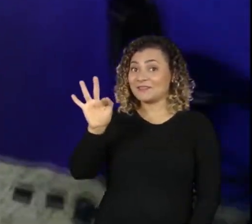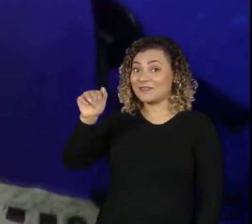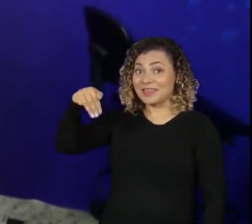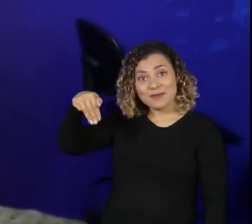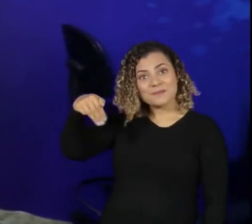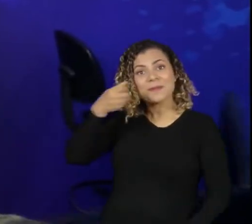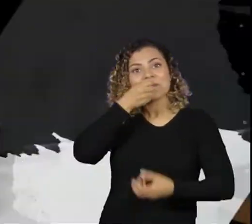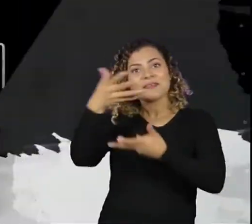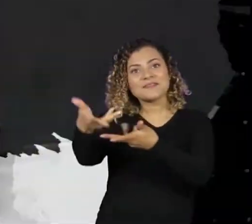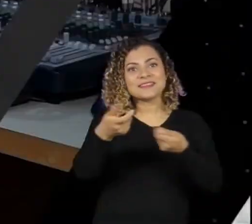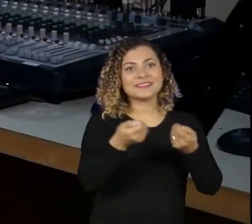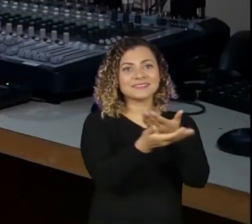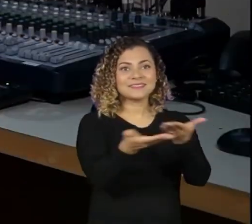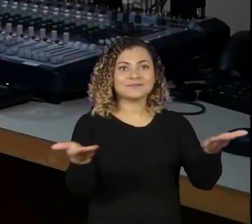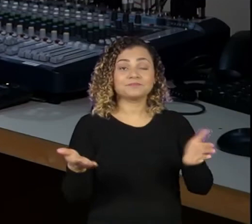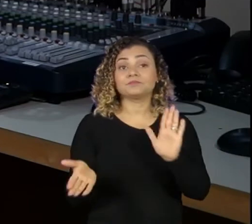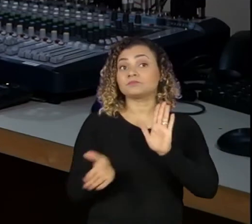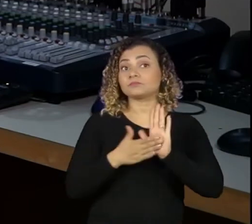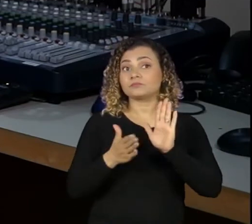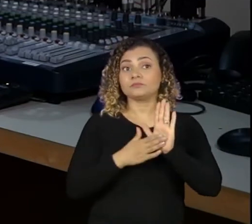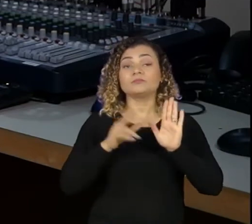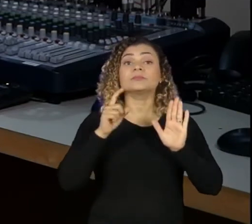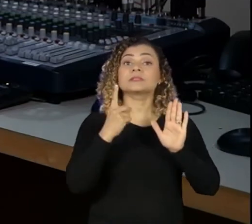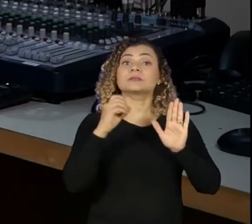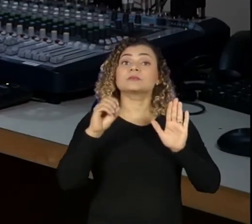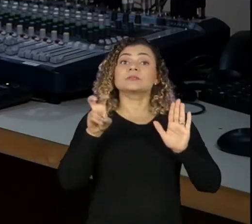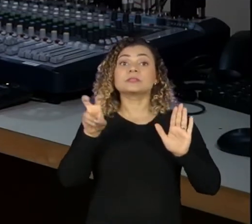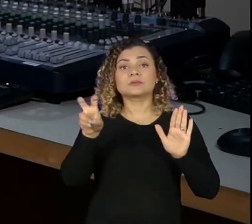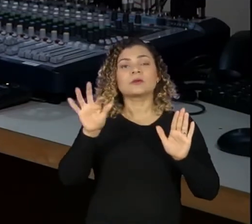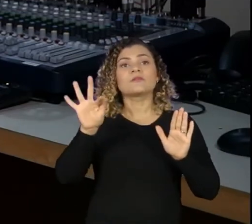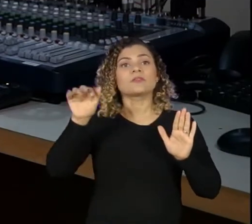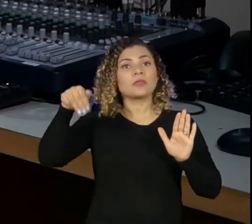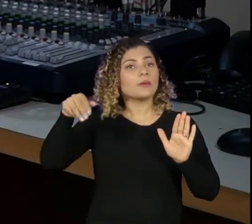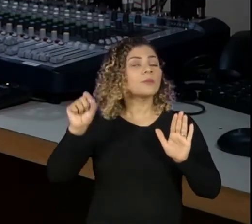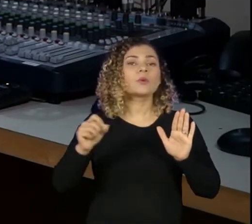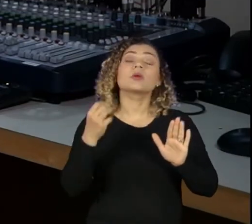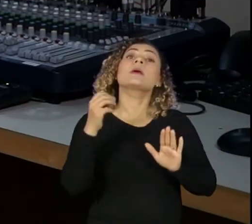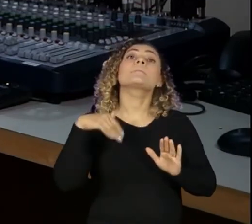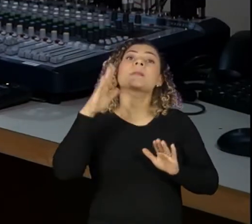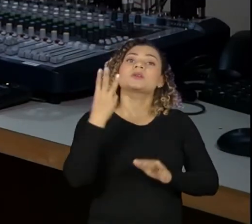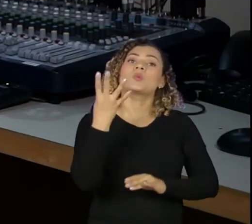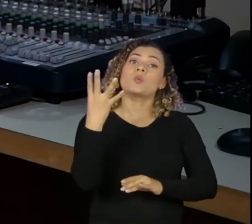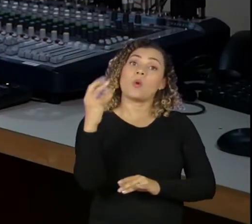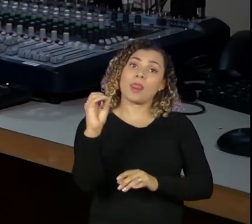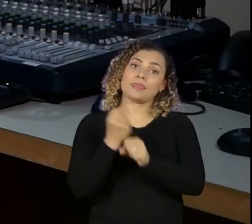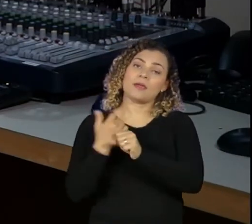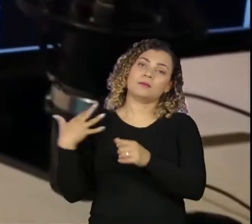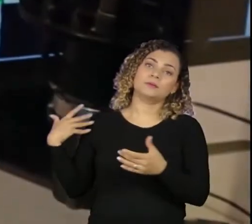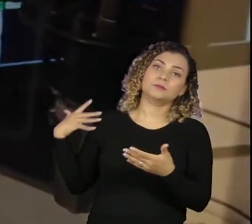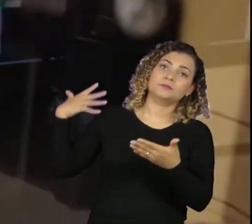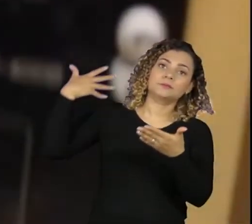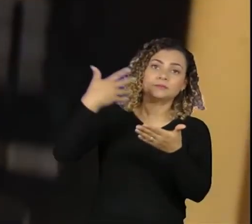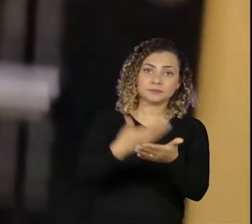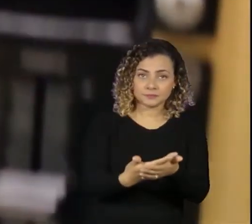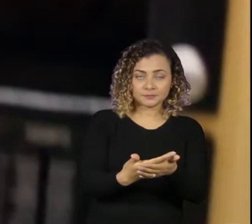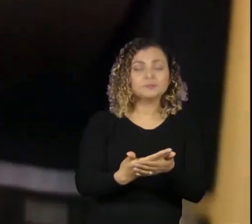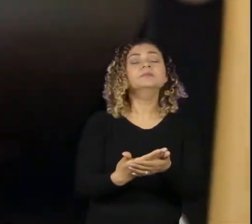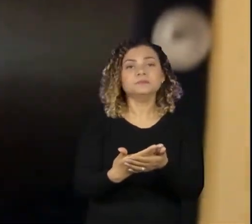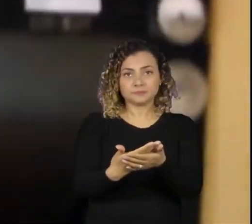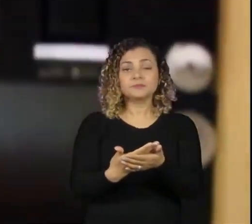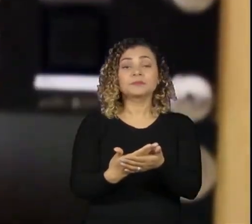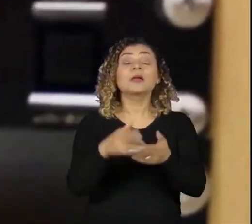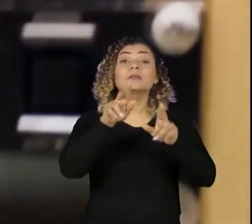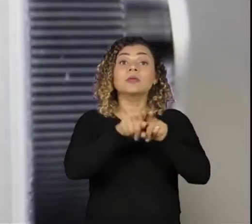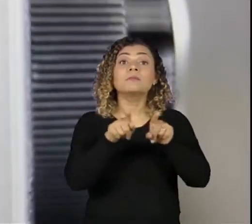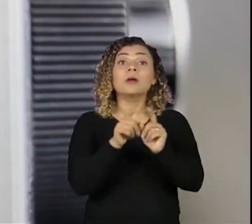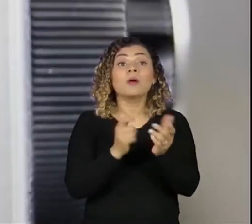105 FM, a rádio que é sua alegria. Salve, salve, Estação Livre! Obrigado pela participação aqui, pelas ondas da rádio que é